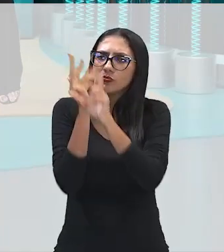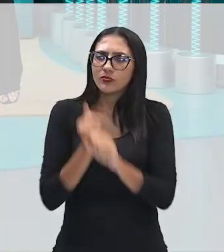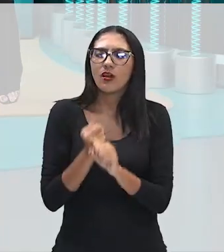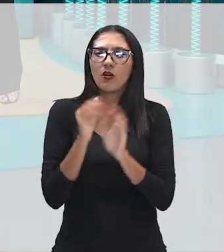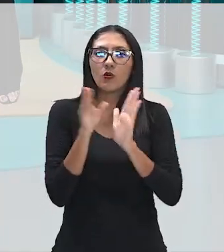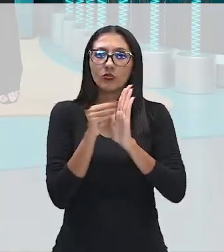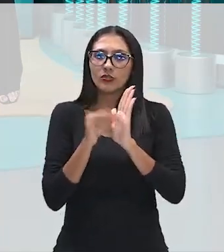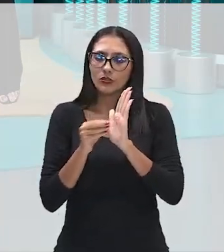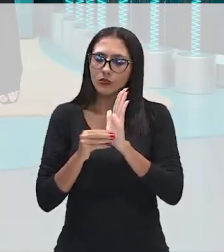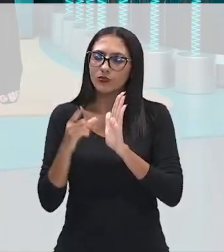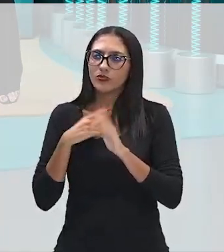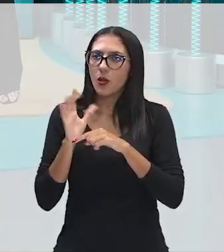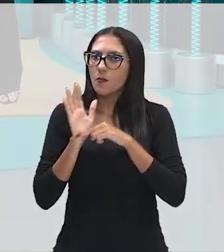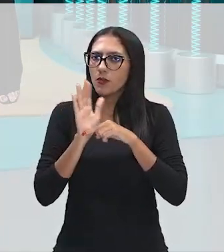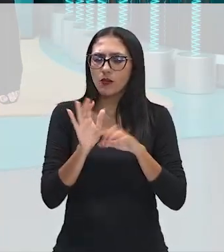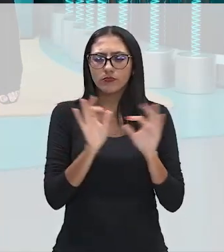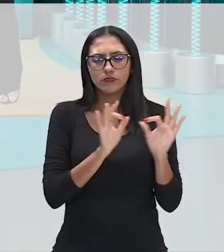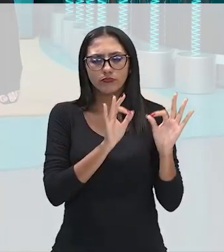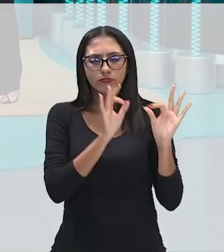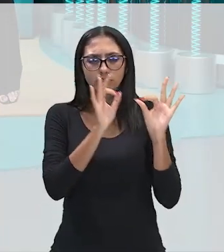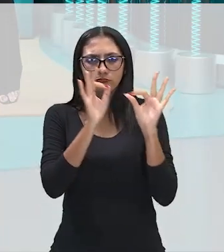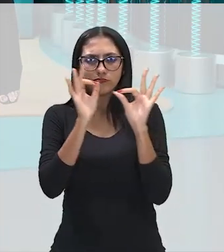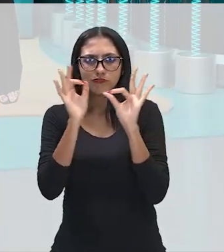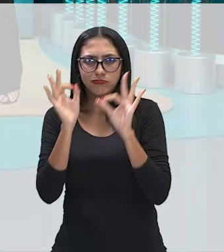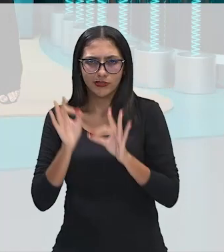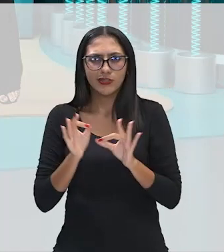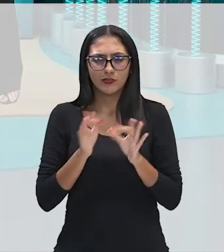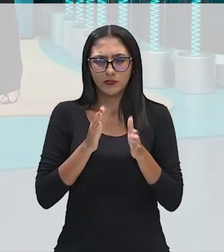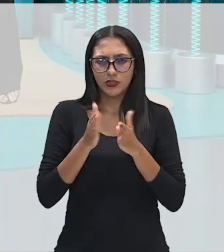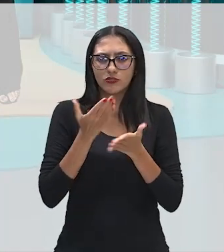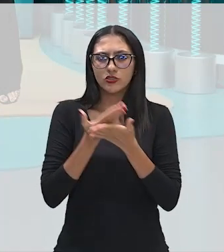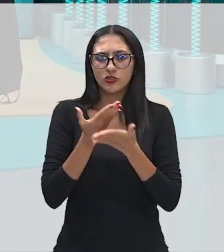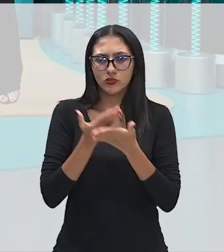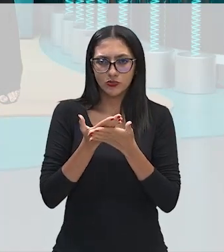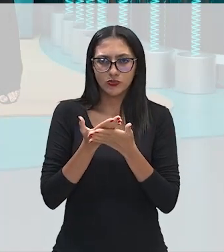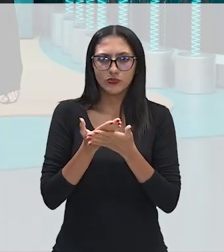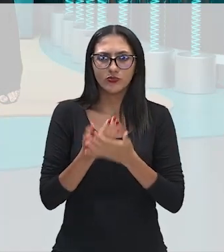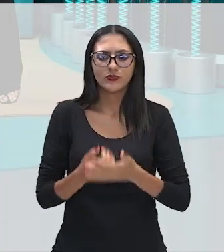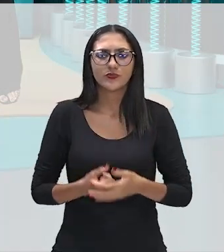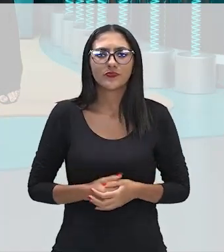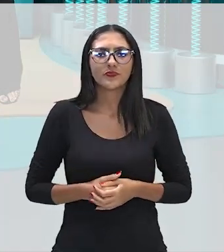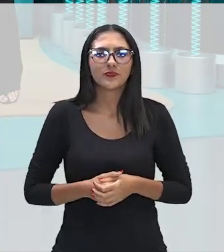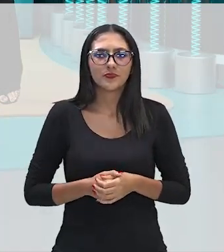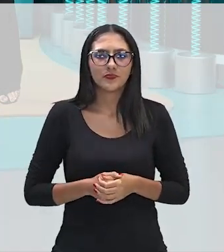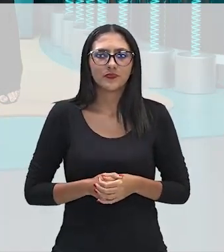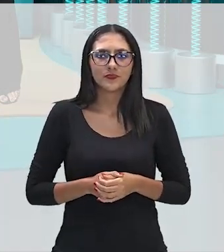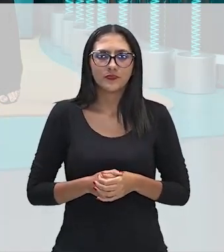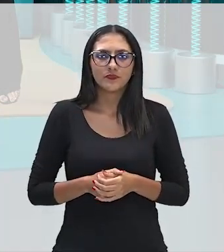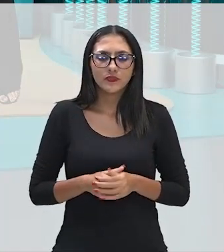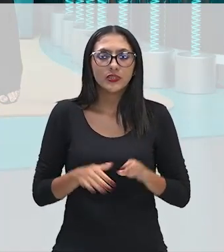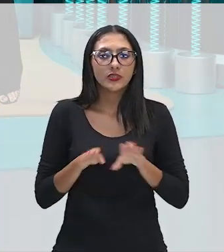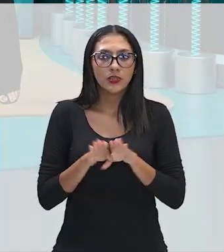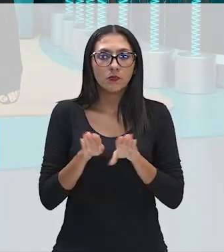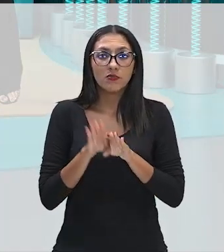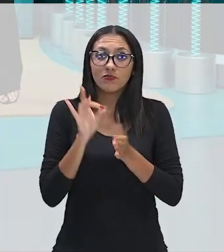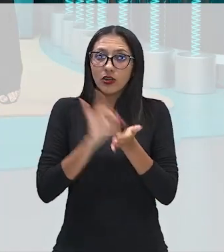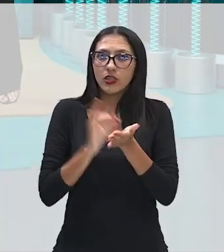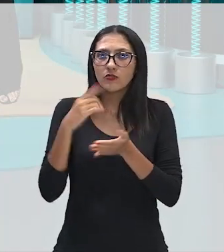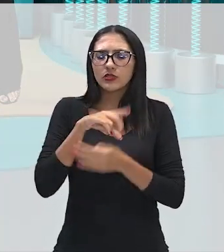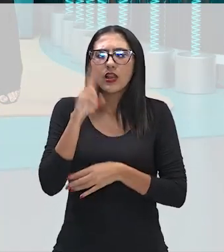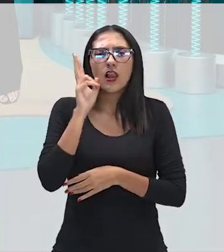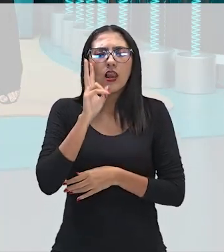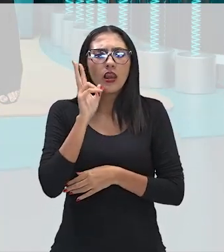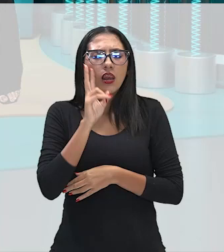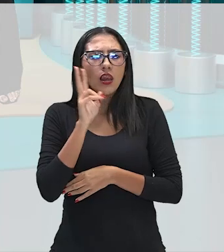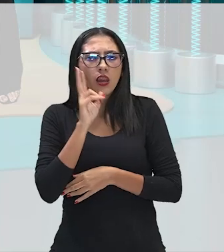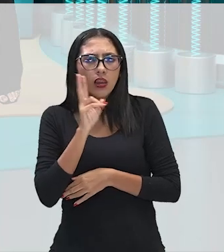foram dados durante, né, esse período dessas aulas e que vocês tenham, de fato, relembrado